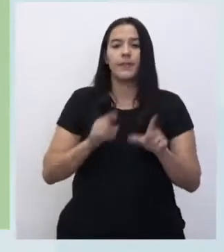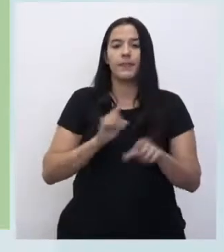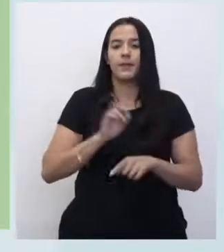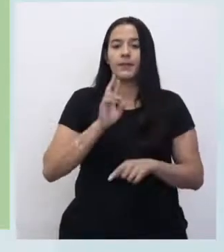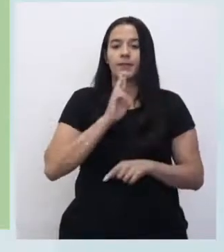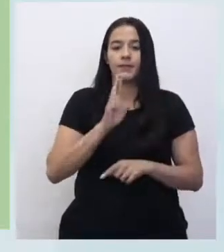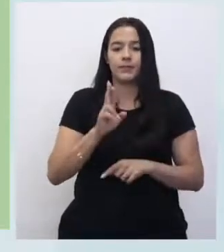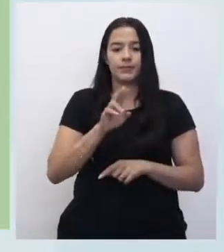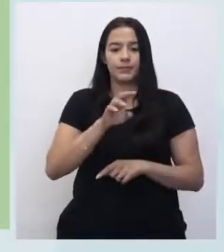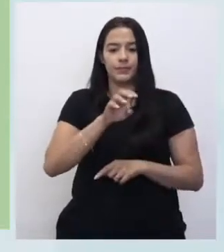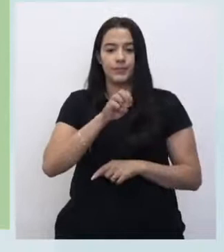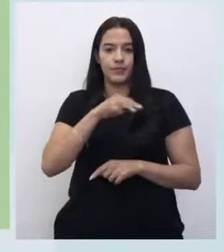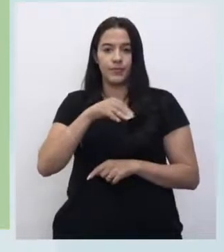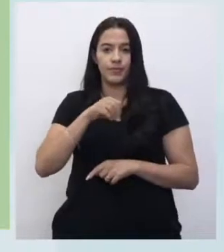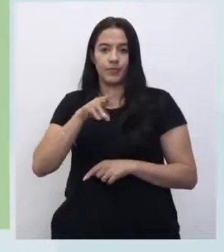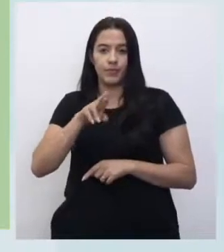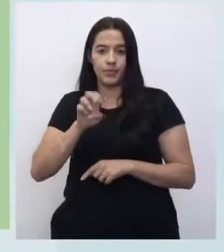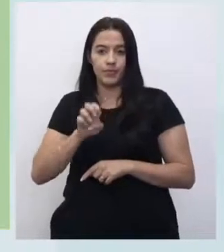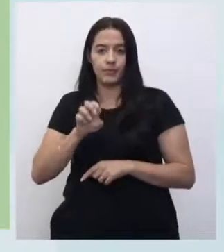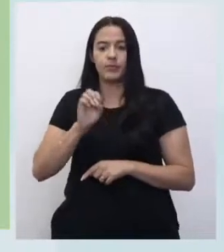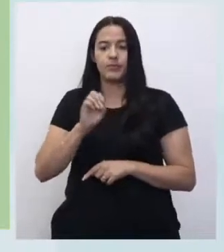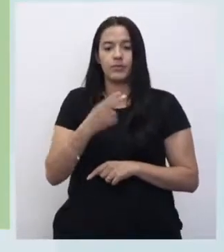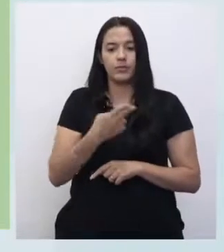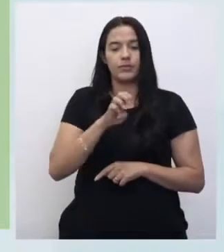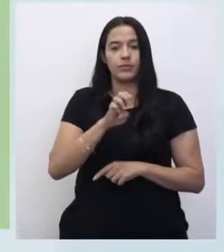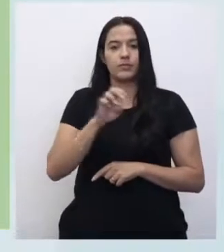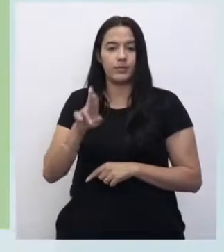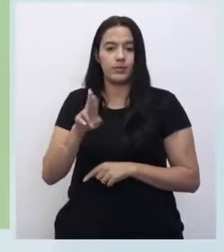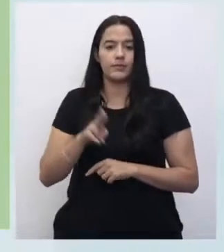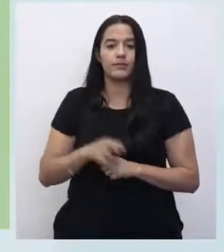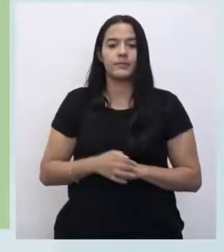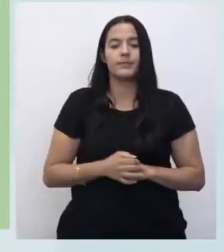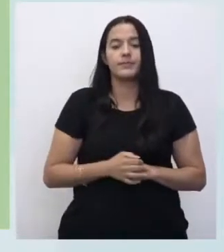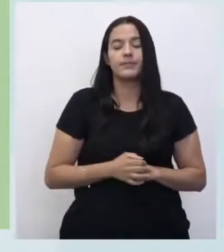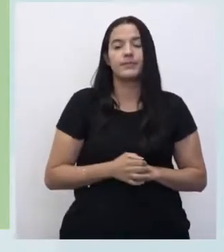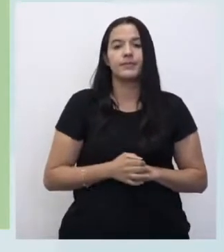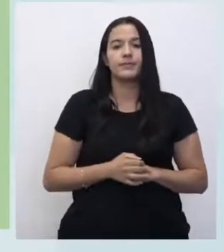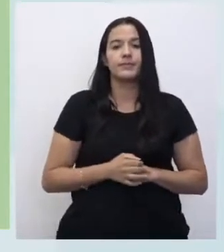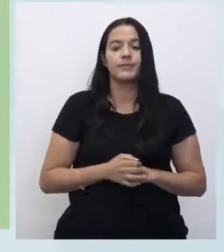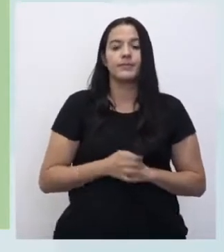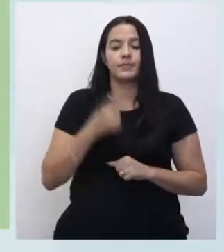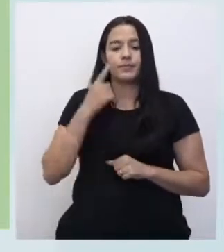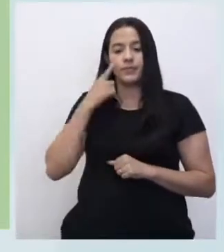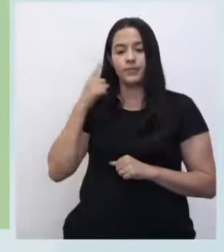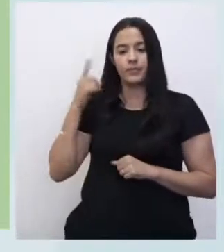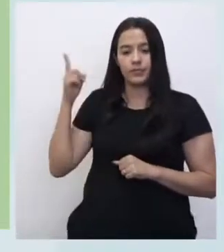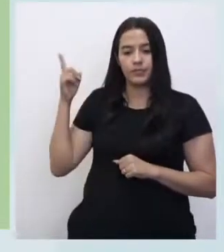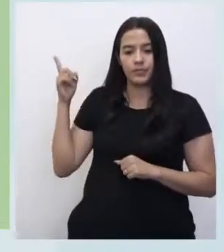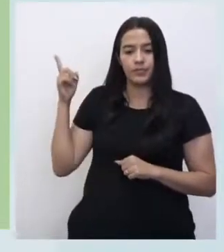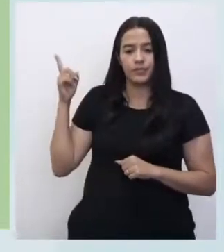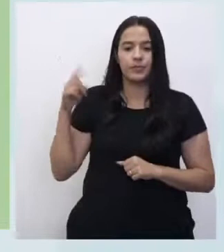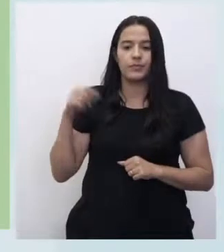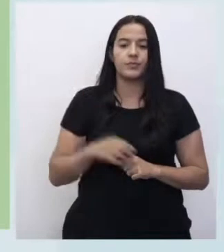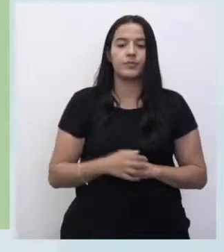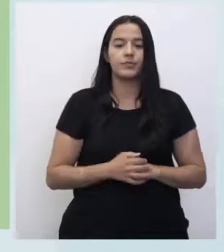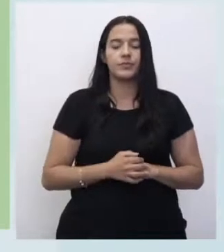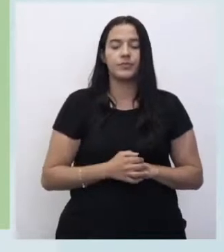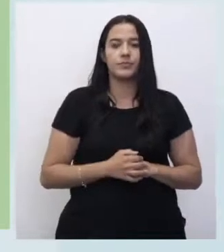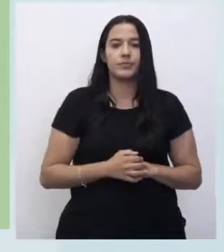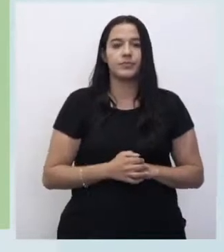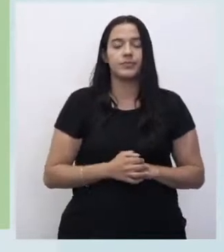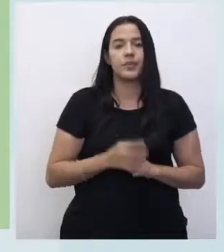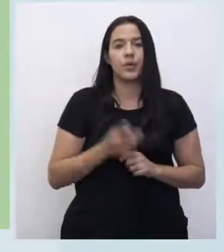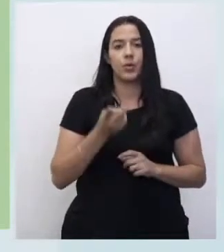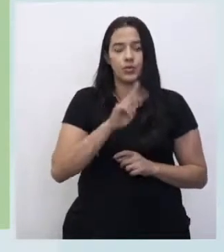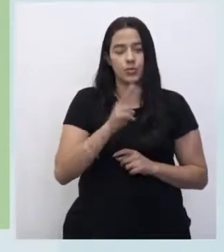more ou o were. Isso. Então a gente tem lá, gentle, eu posso falar tanto gentler quanto more gentle. As